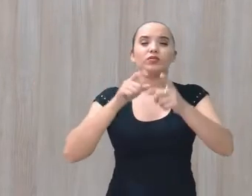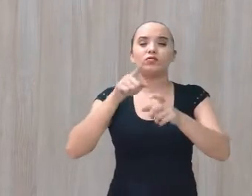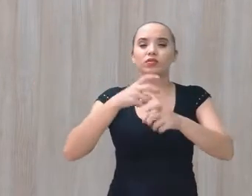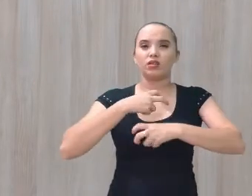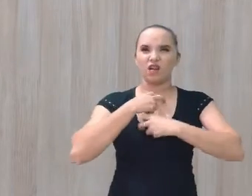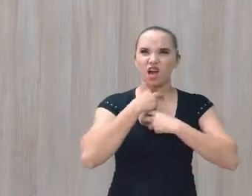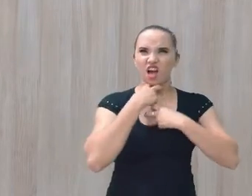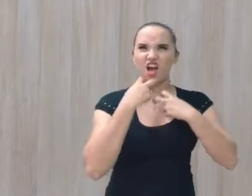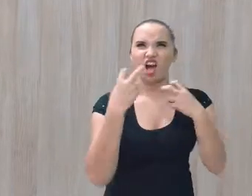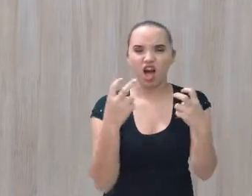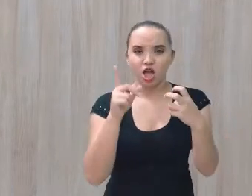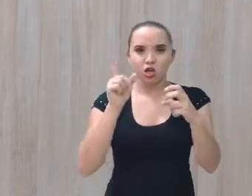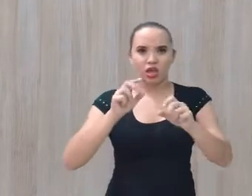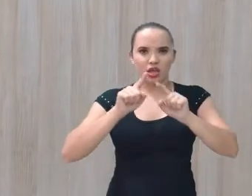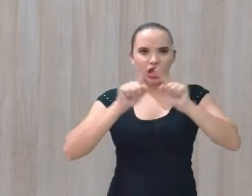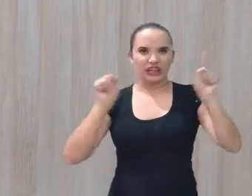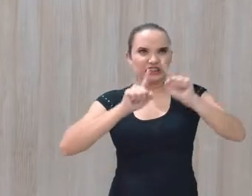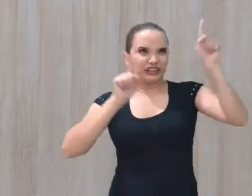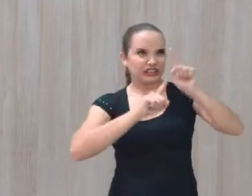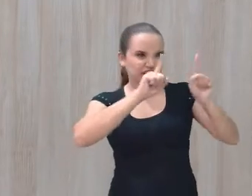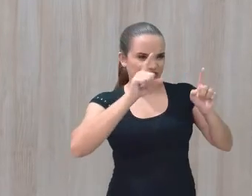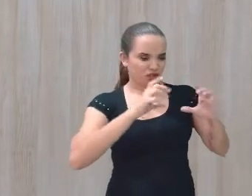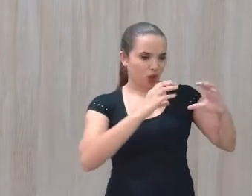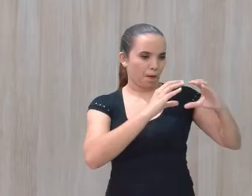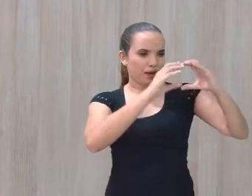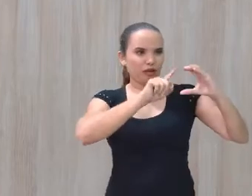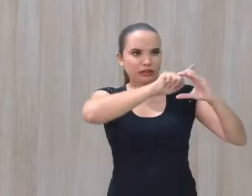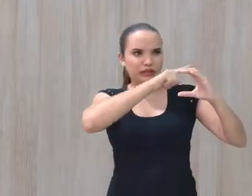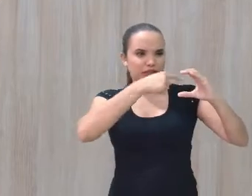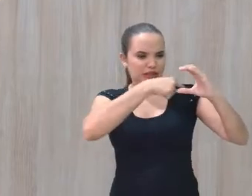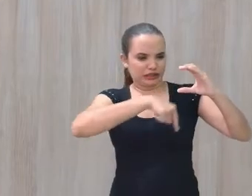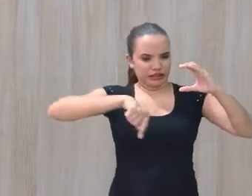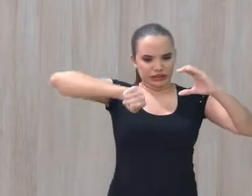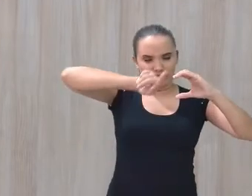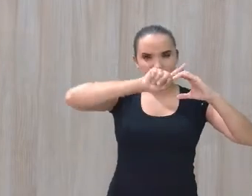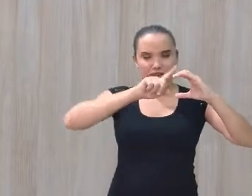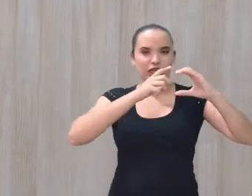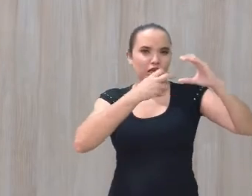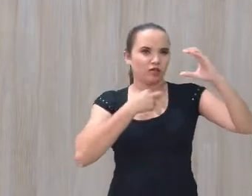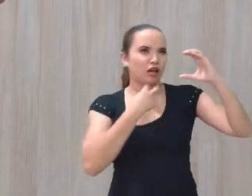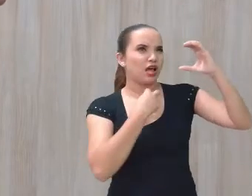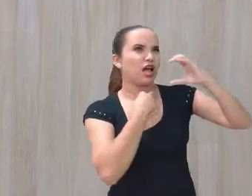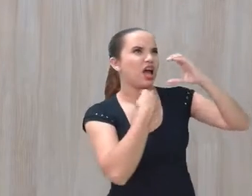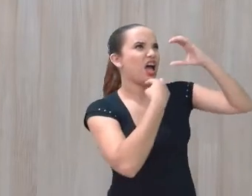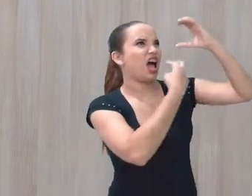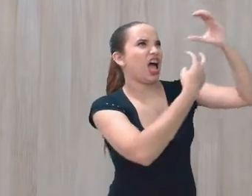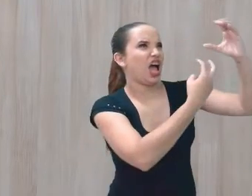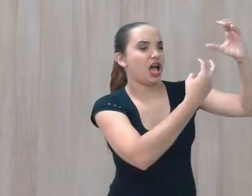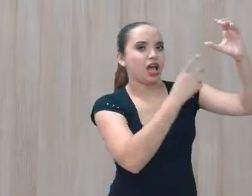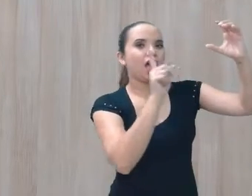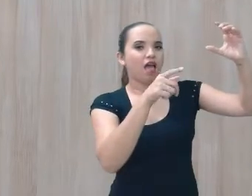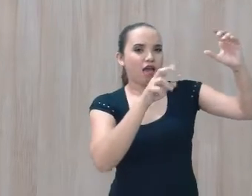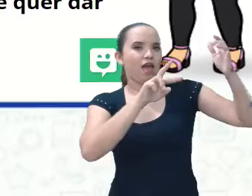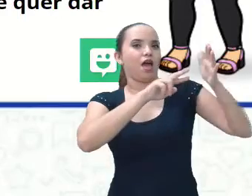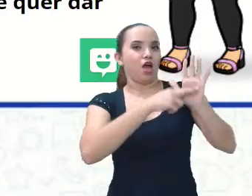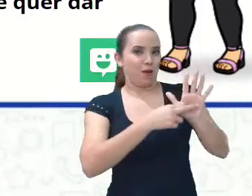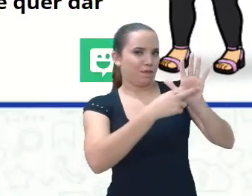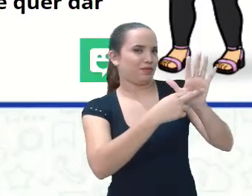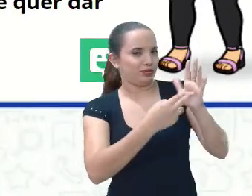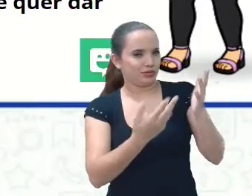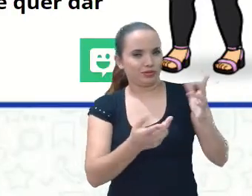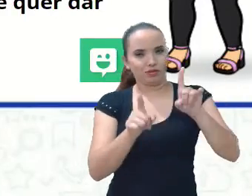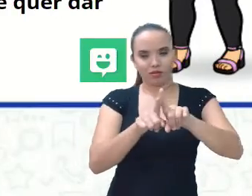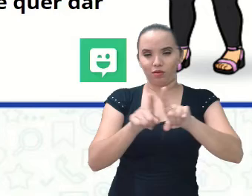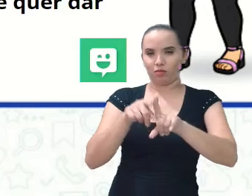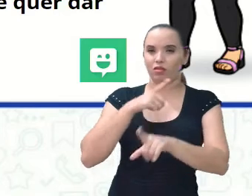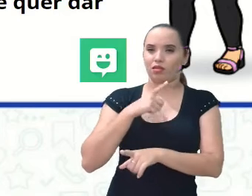todo, né, espinafrado. Então, existem vários balões que vão dar a ideia do que você quer dizer, e